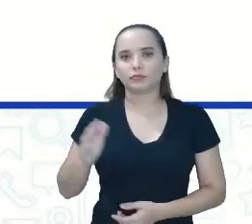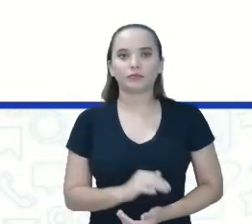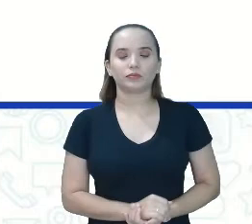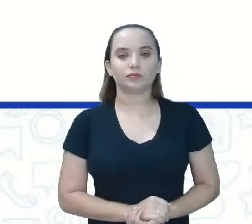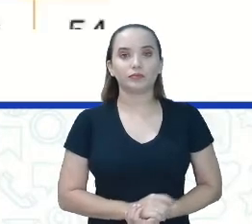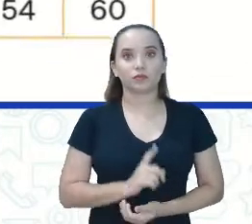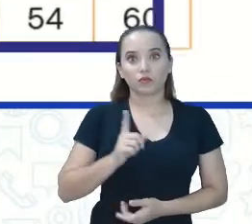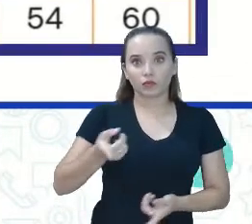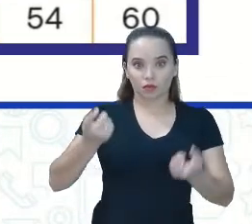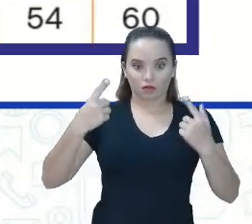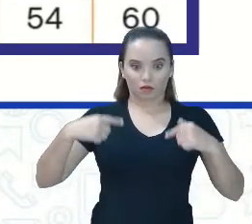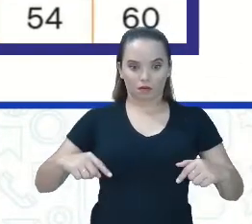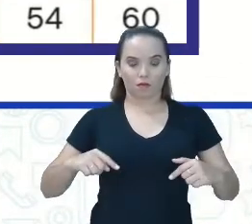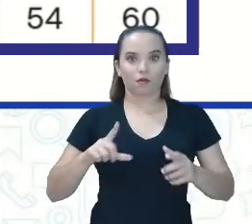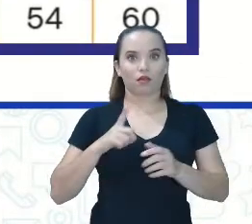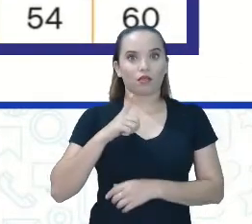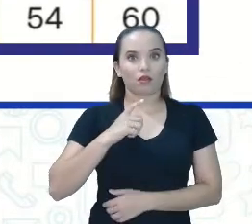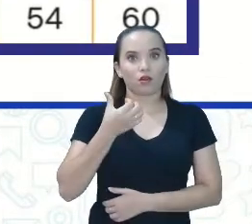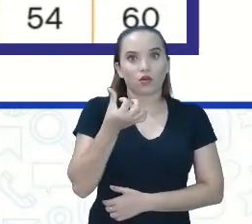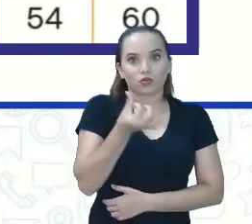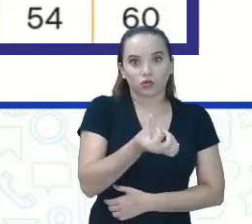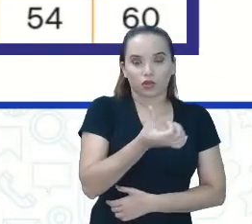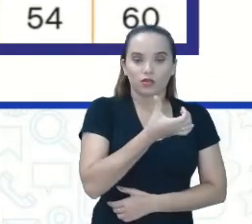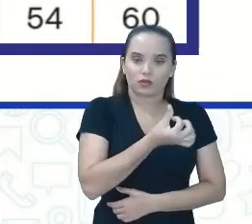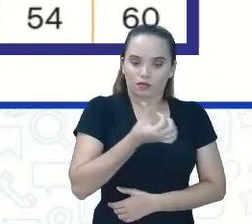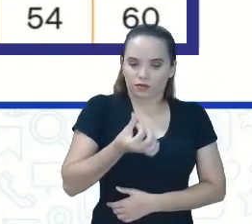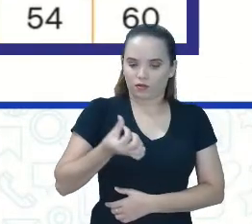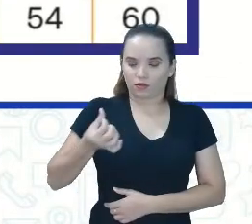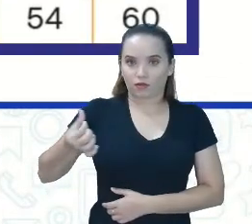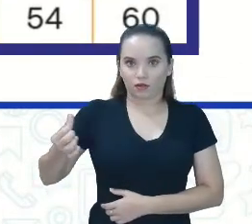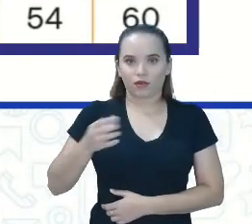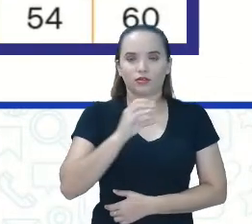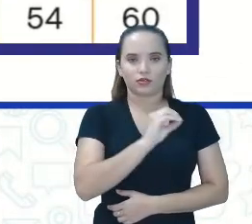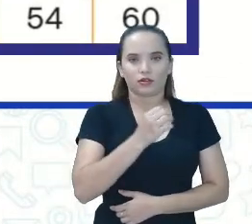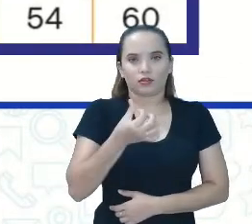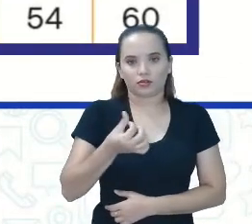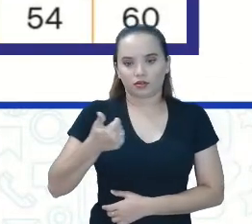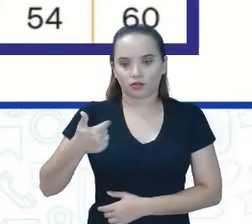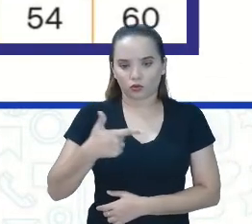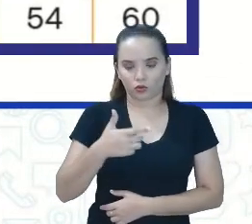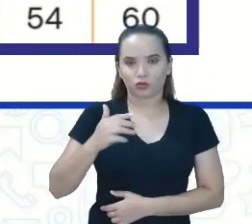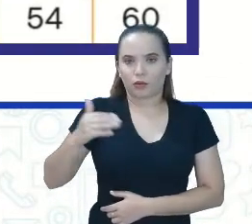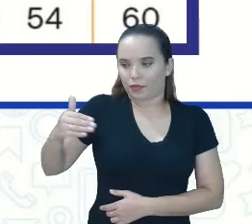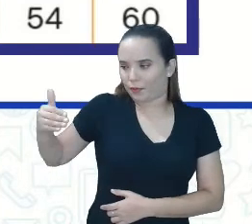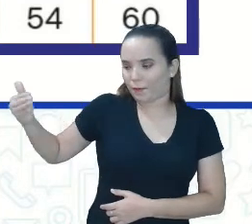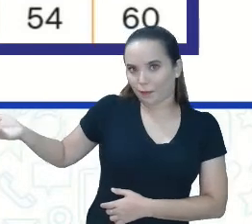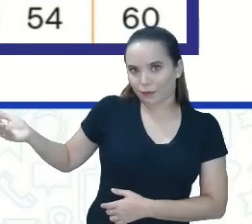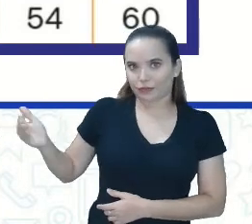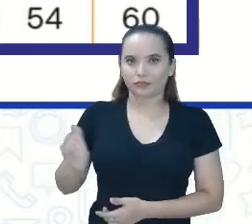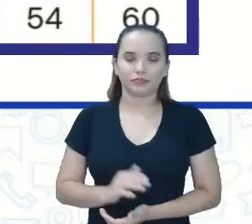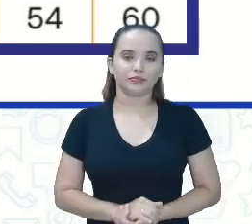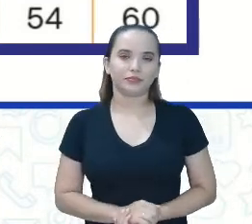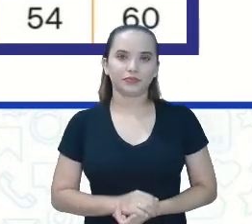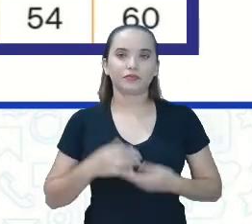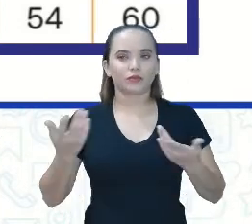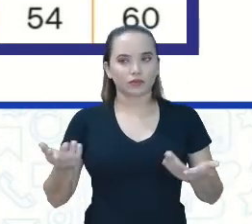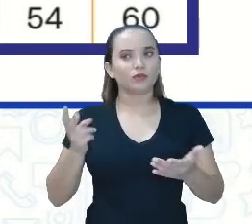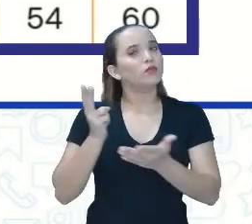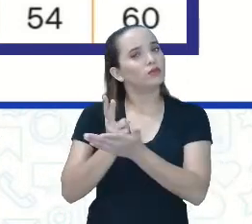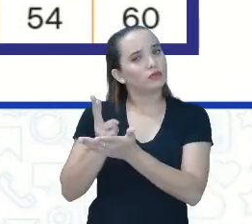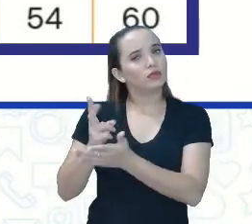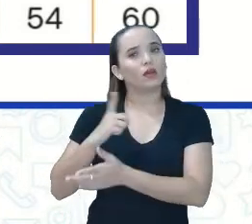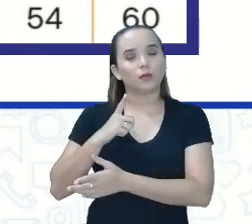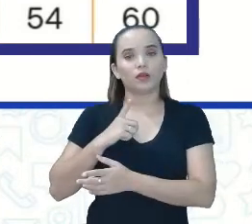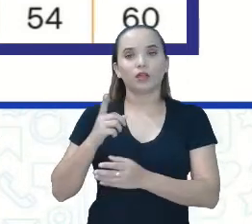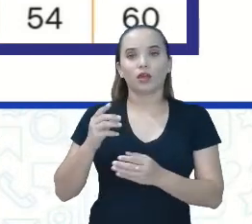tá? Depois a gente tem os números que vão de 6 em 6, certo? 0, 6, 12 e assim por diante. Então, sempre a gente pode